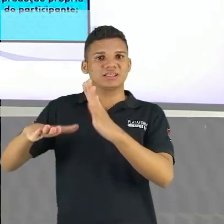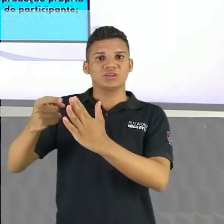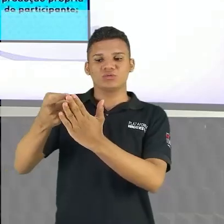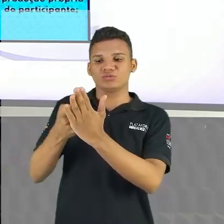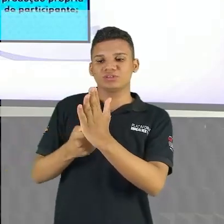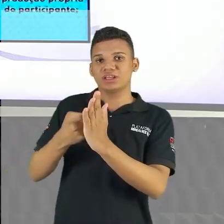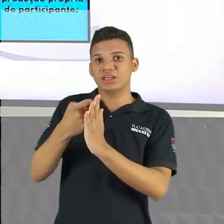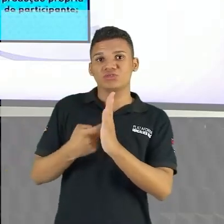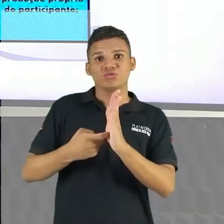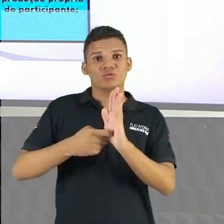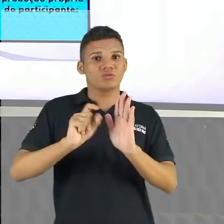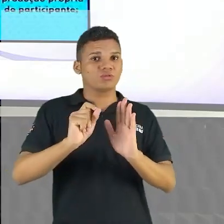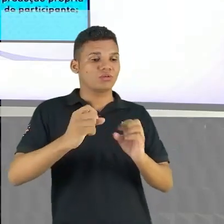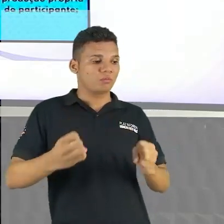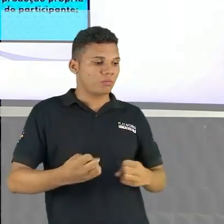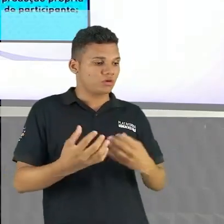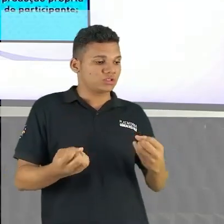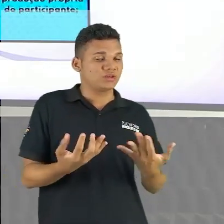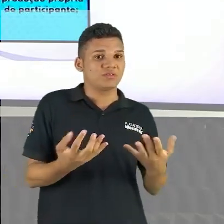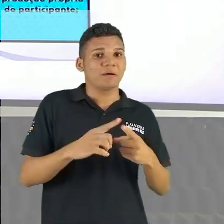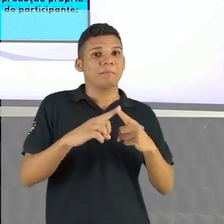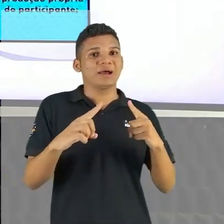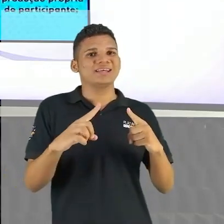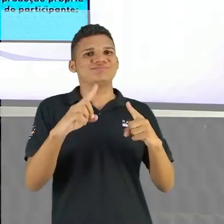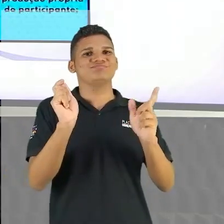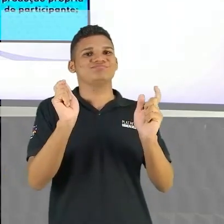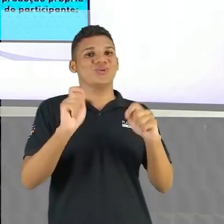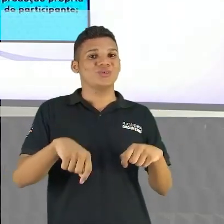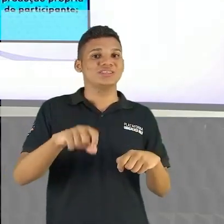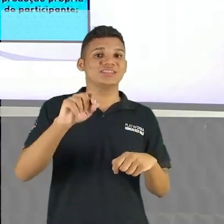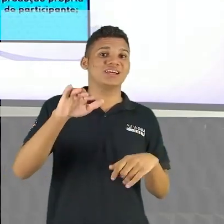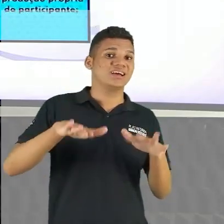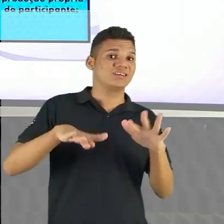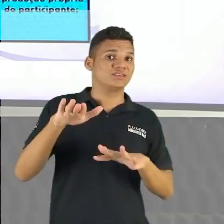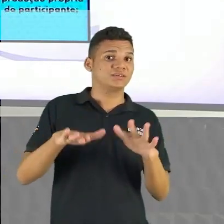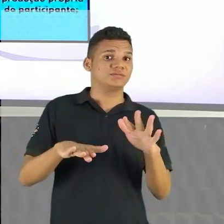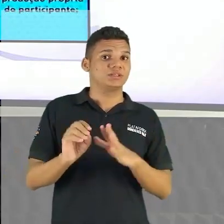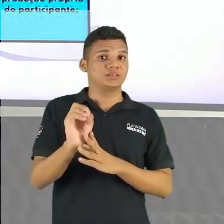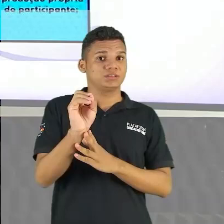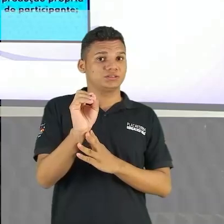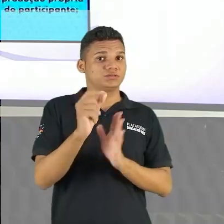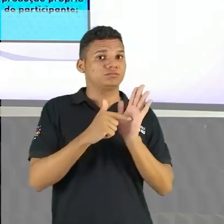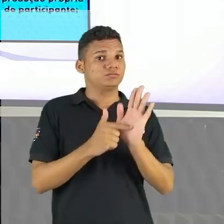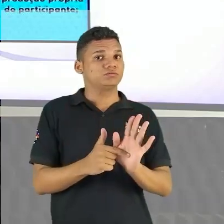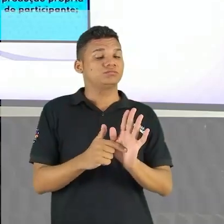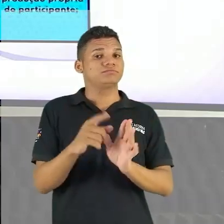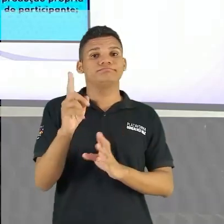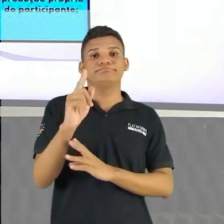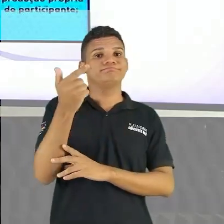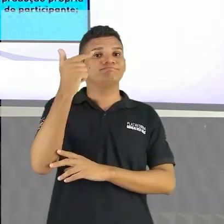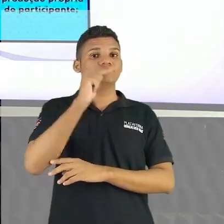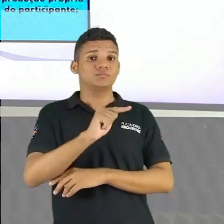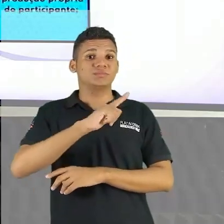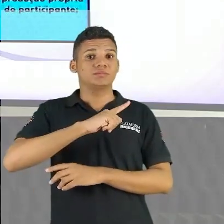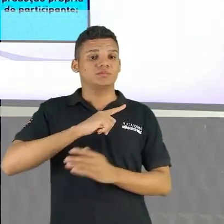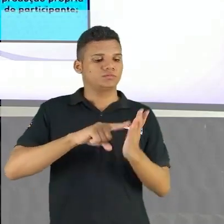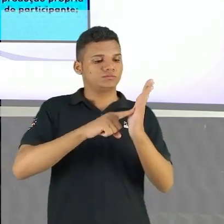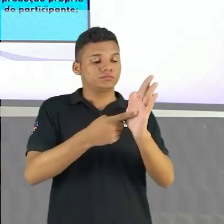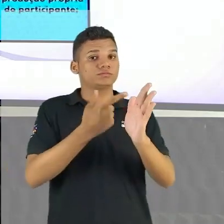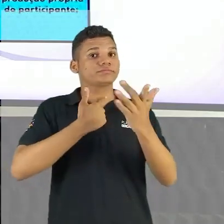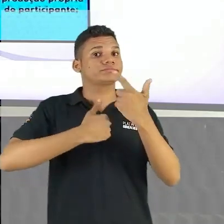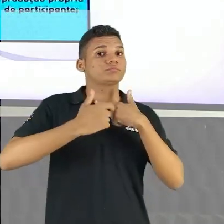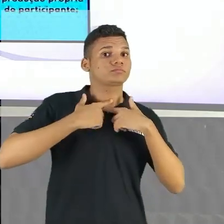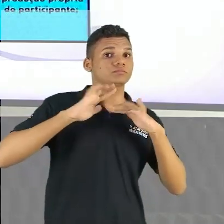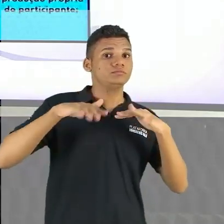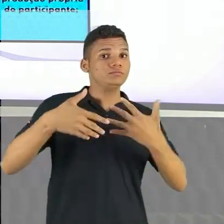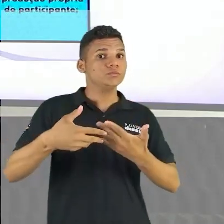motivadores e isso pode causar também para que ele zere a redação e não obtenha a nota desejada